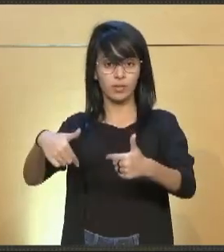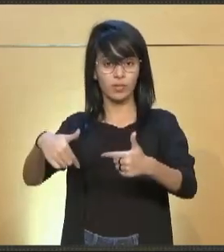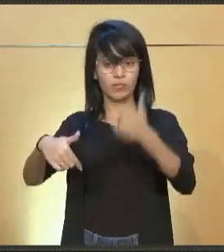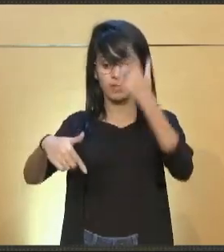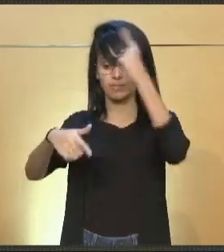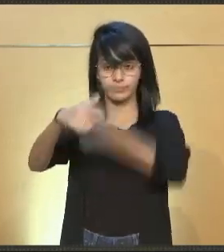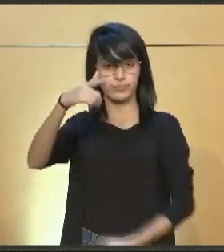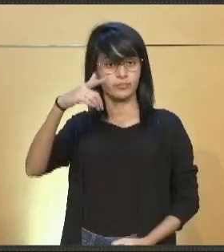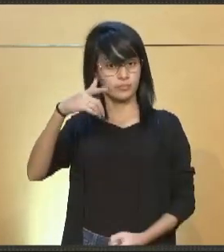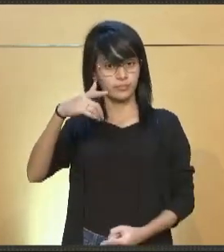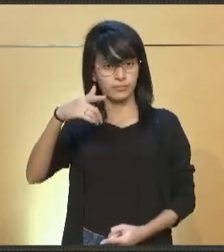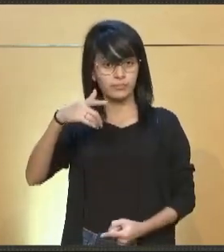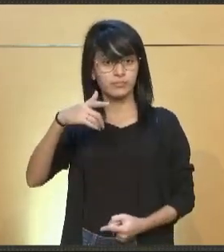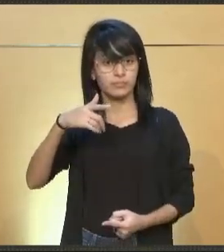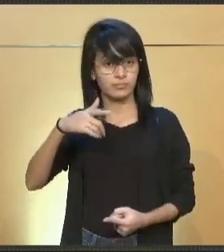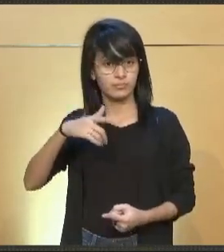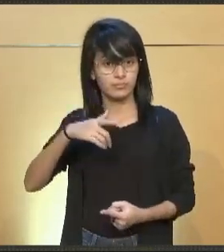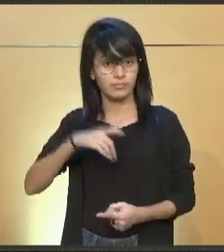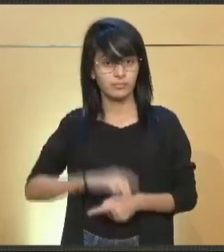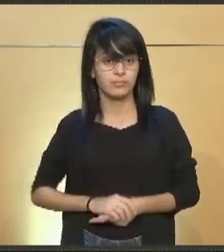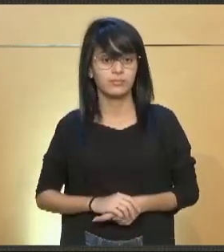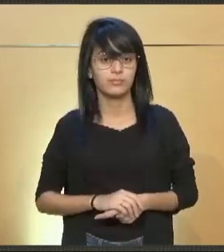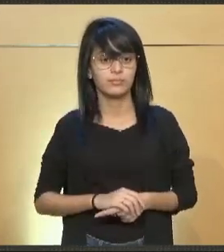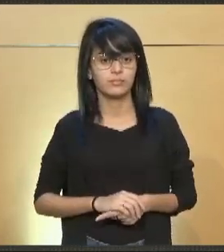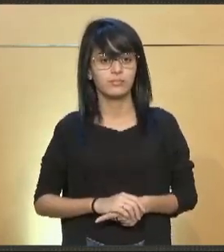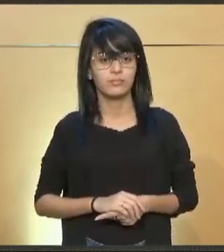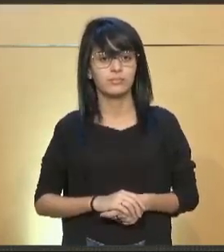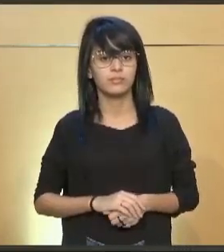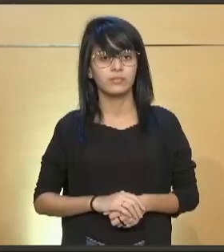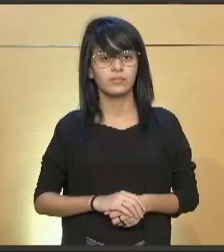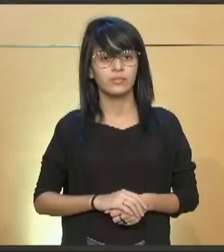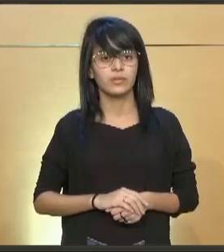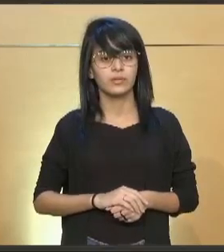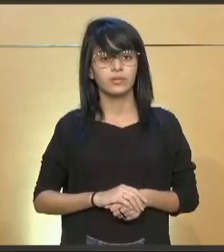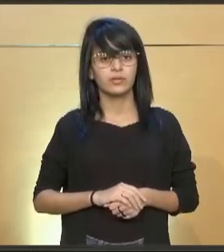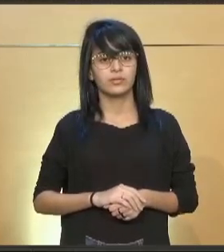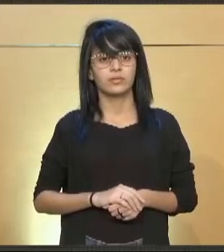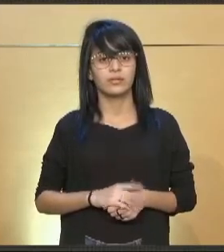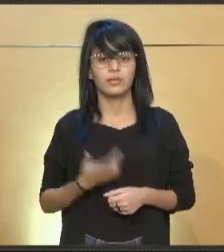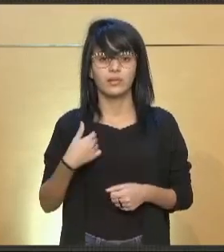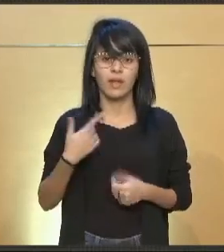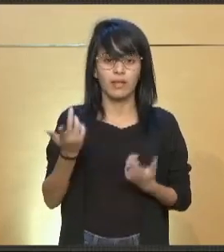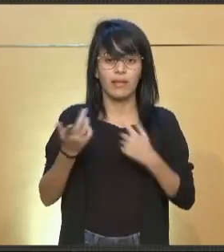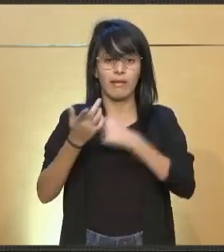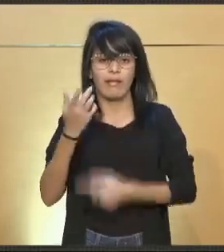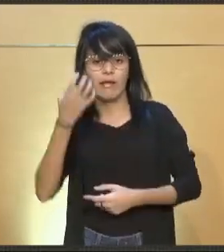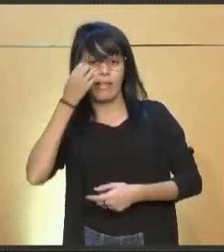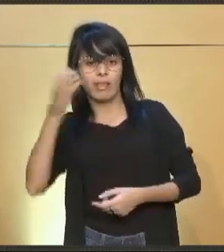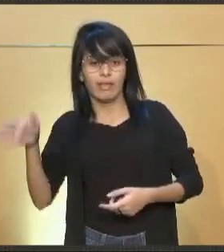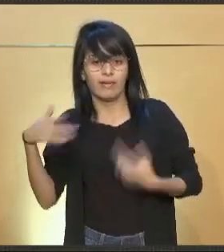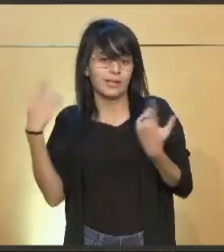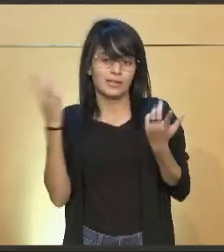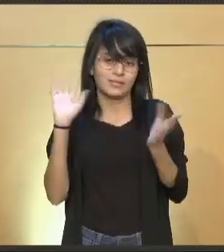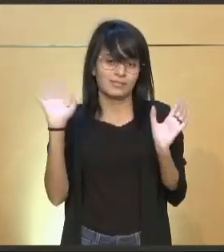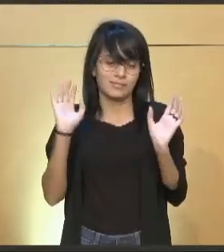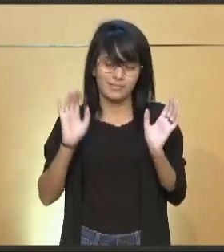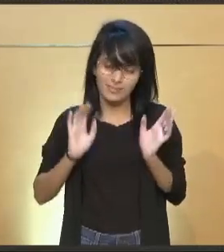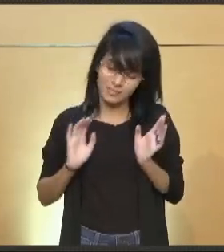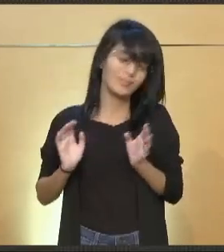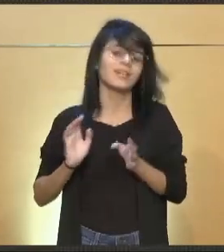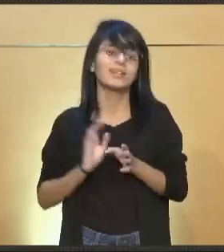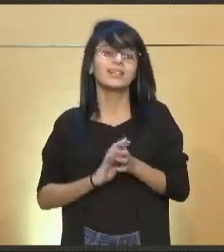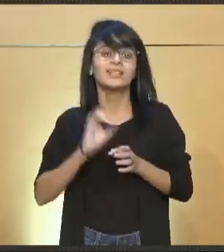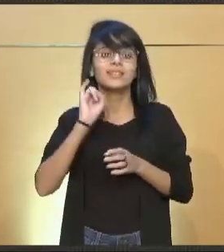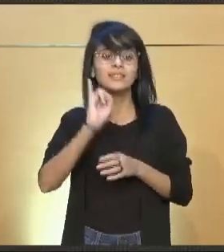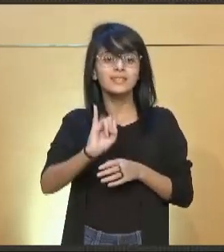arrancar aquilo. Na verdade, isso é uma hipérbole. O que ele quer dizer? Vai ter maneta, vai ter caolha. Nem isso que ele quer dizer. Está dizendo, se